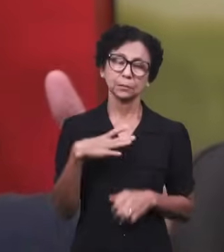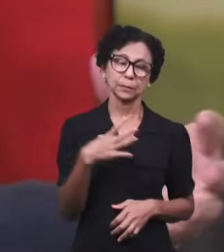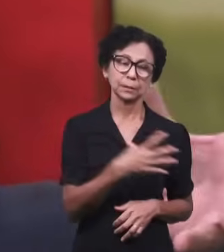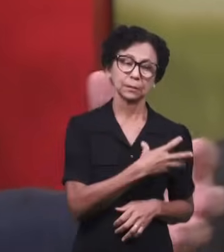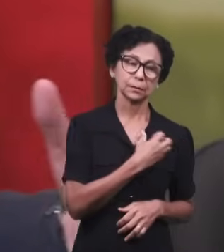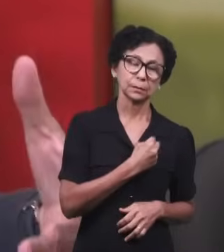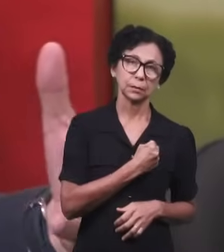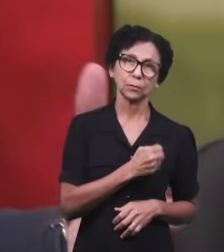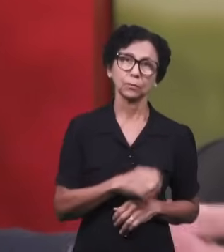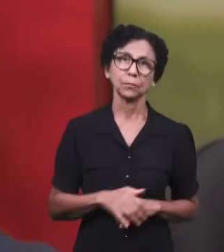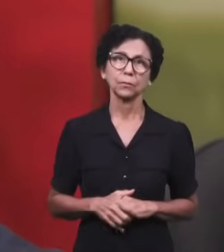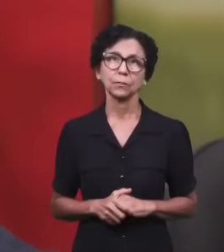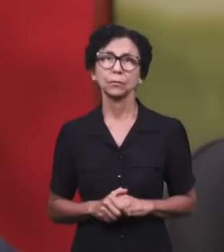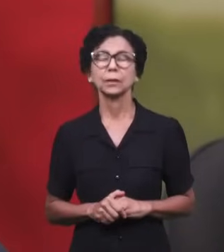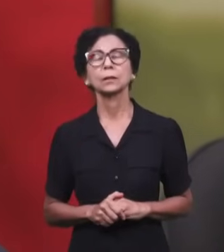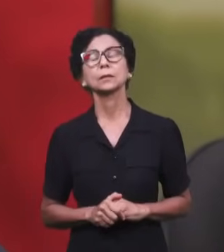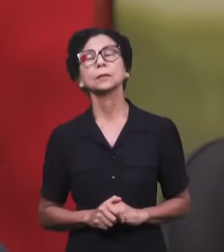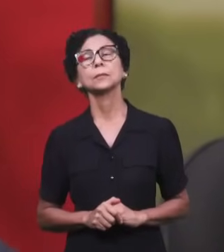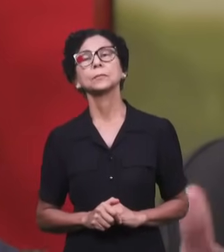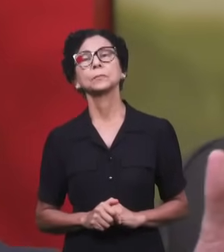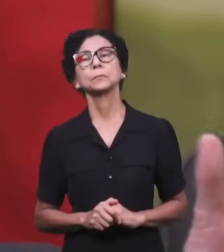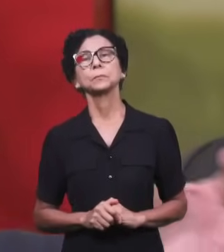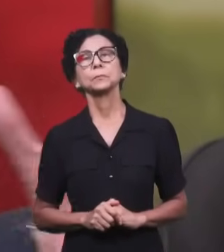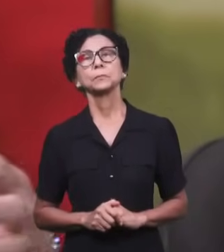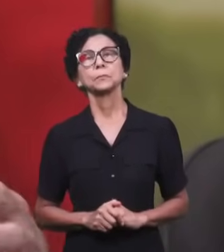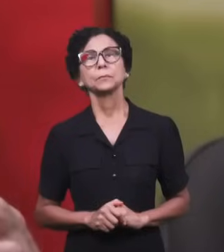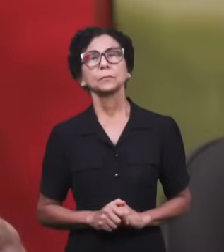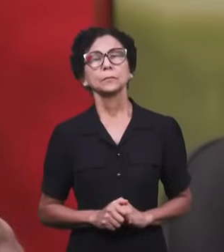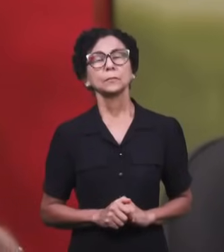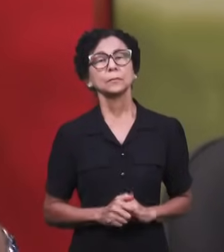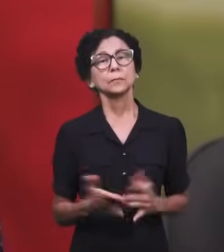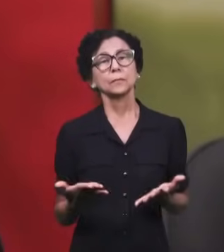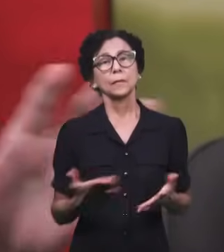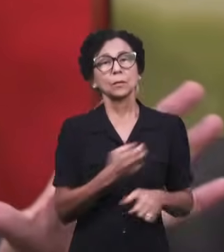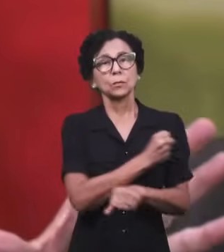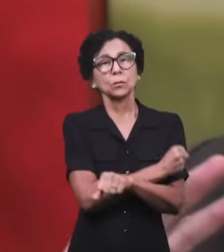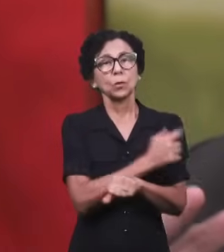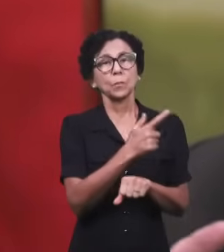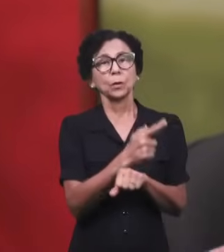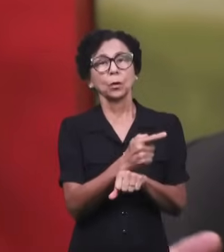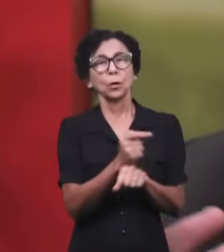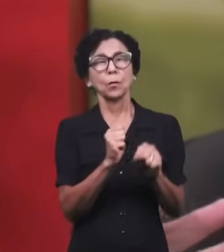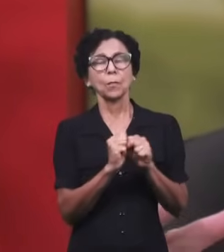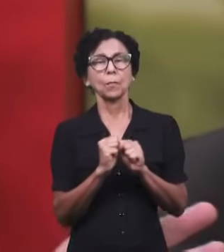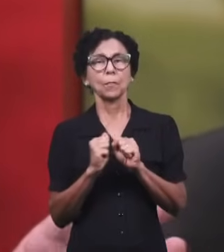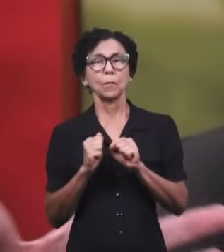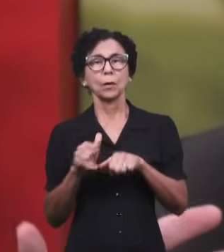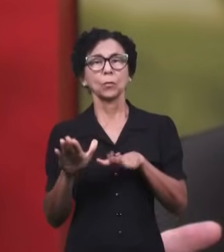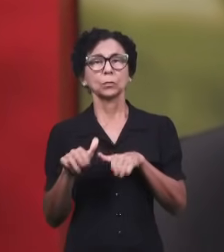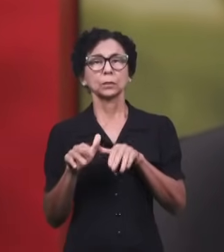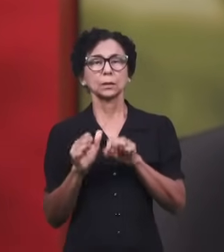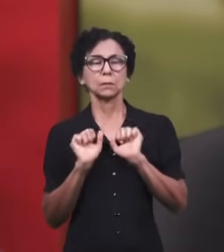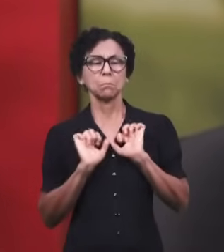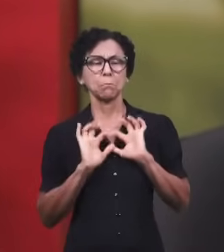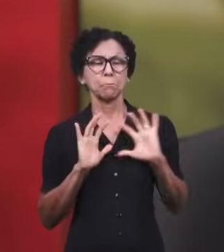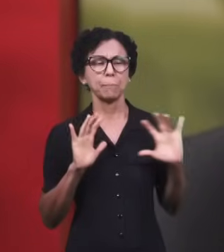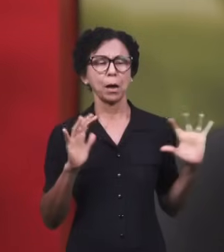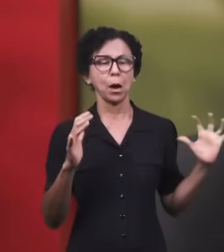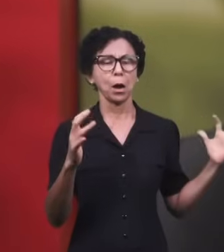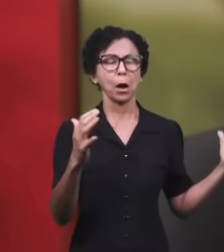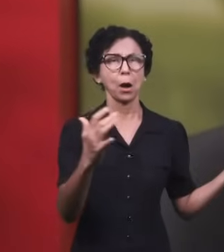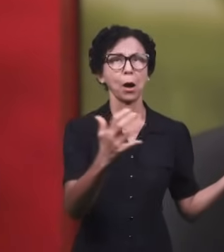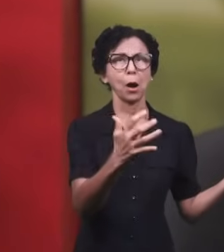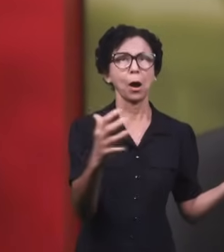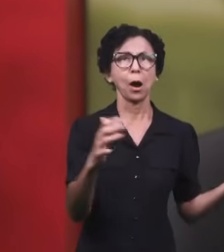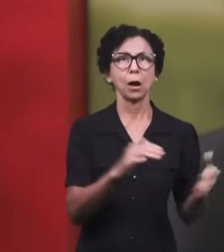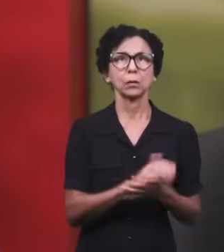os sodomitas, né, que são os habitantes de Sodoma, cercaram a cidade e queriam aqueles 2 varões, 2 anjos, pela formosura